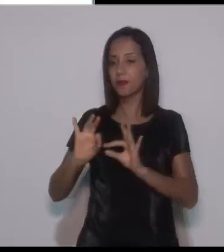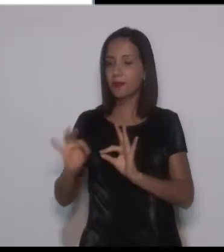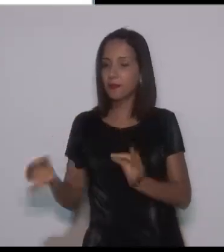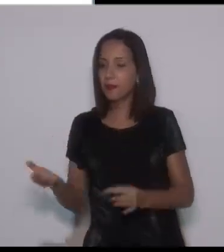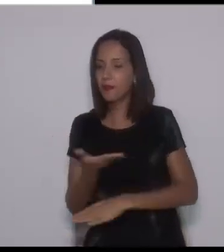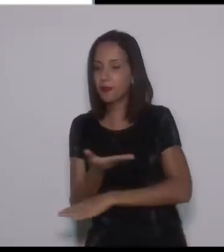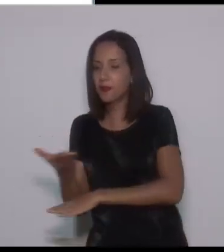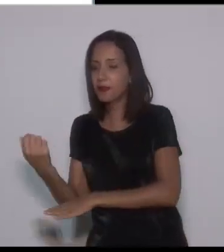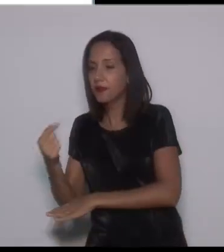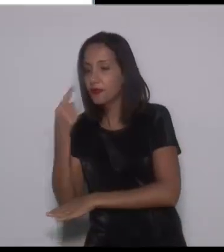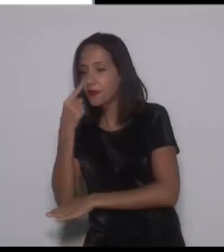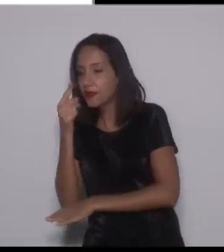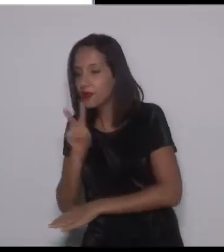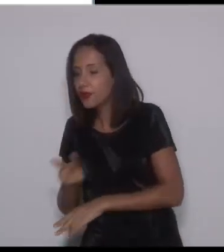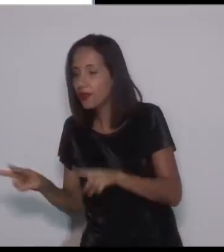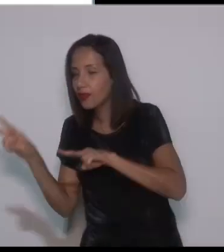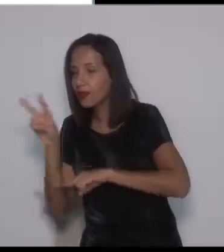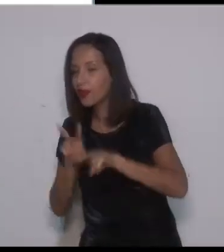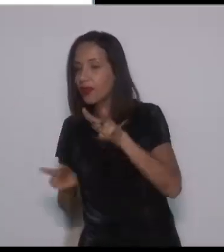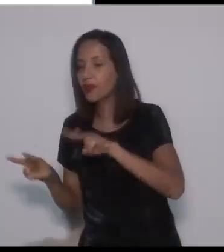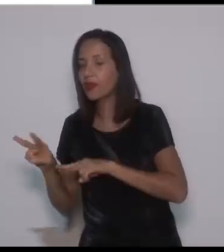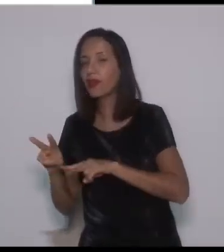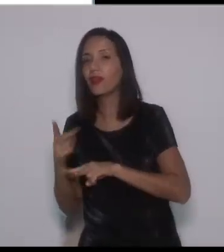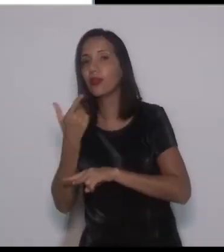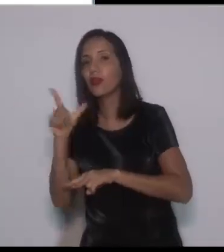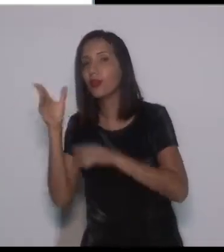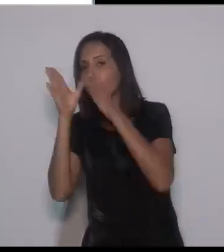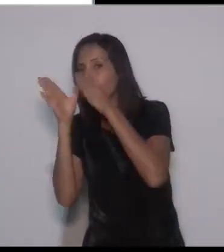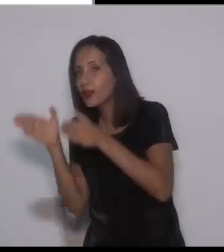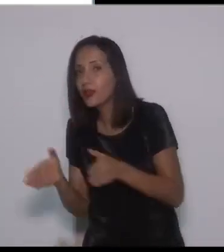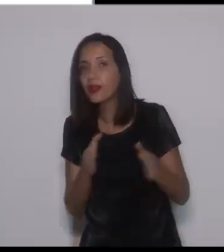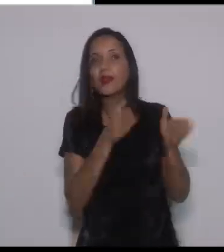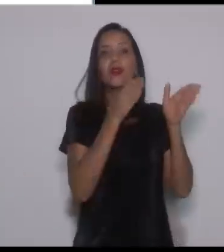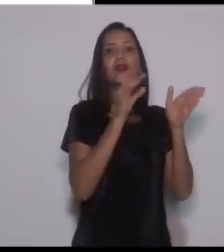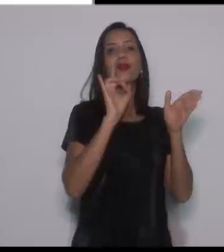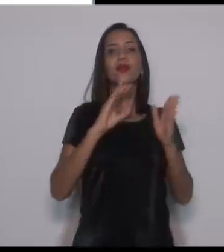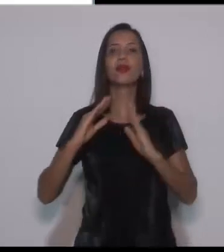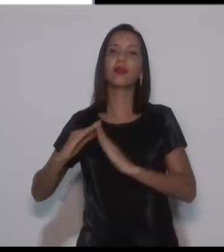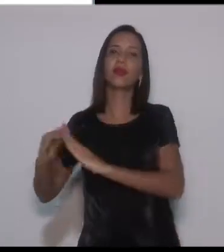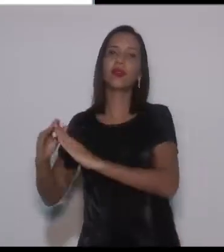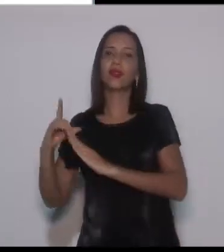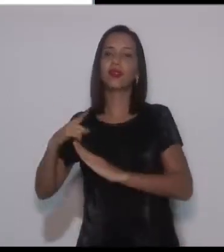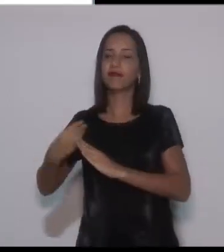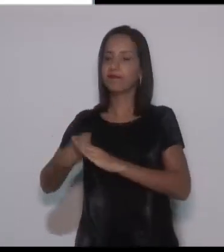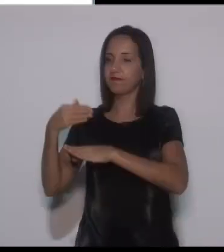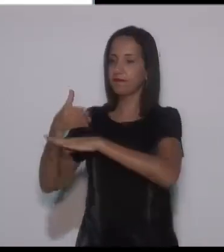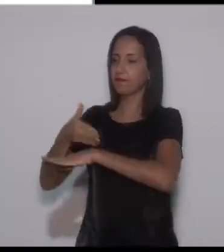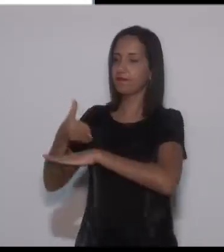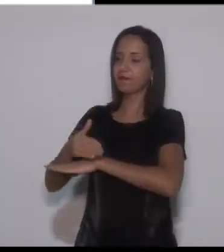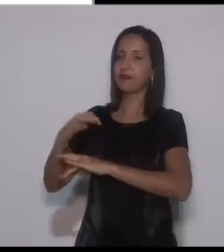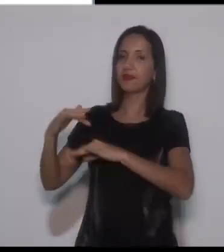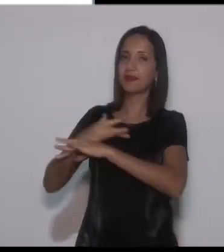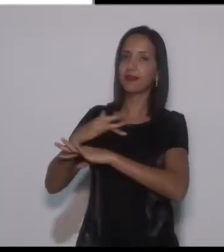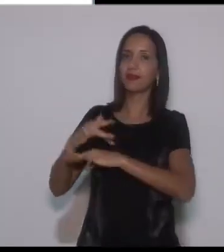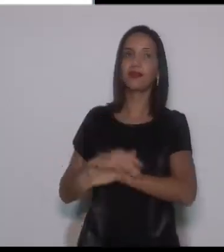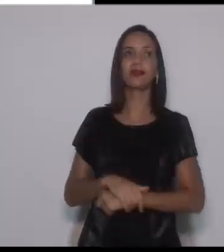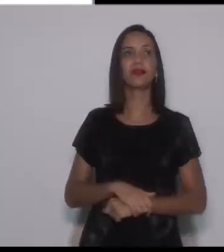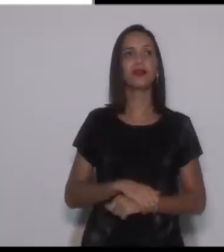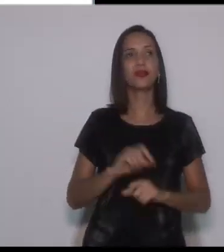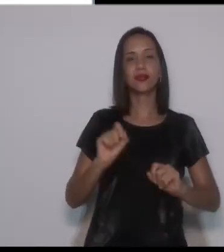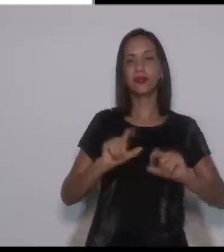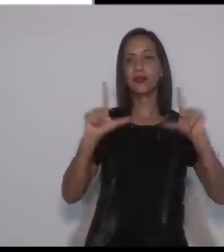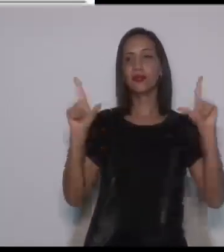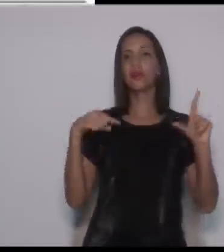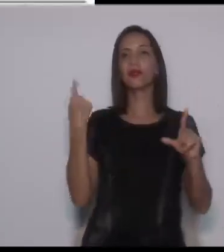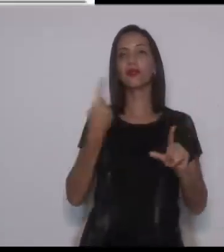precisa ser olhada com um outro viés aí, não só dos moradores, mas aqueles que frequentam a cidade. Pode colocar o outro gráfico,